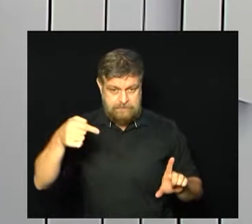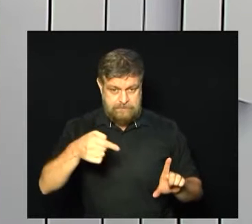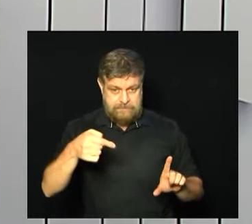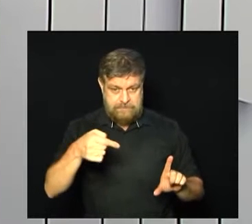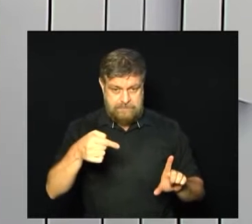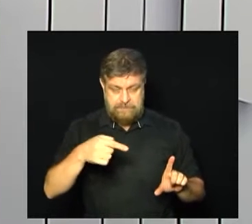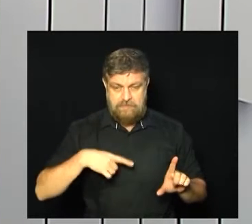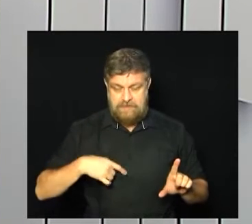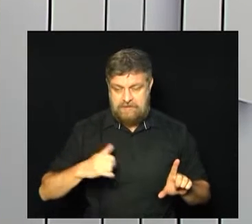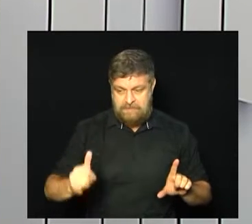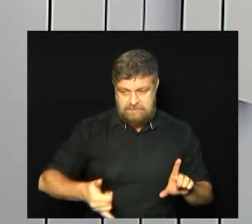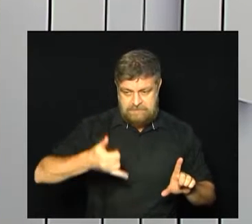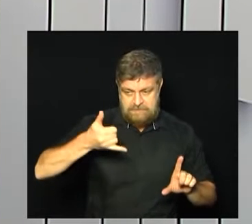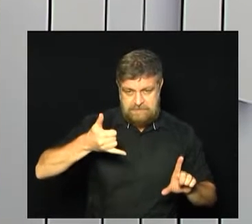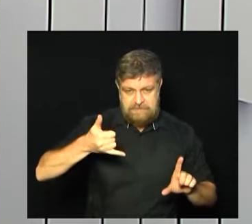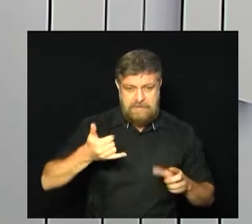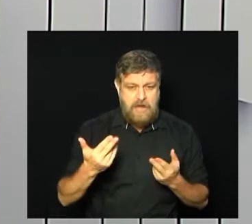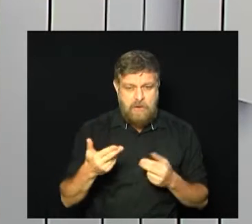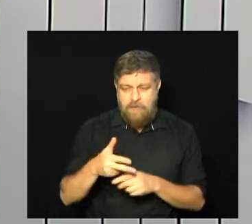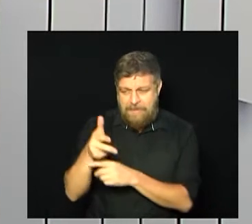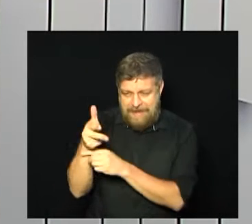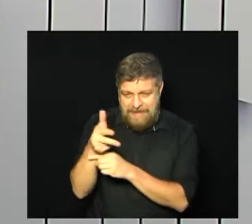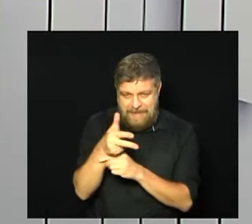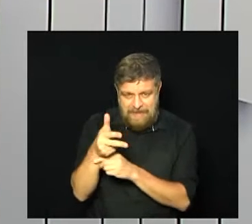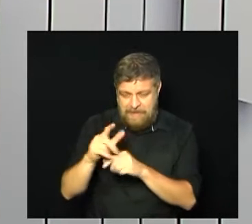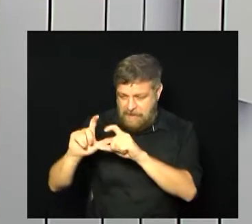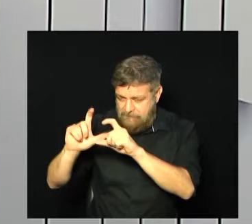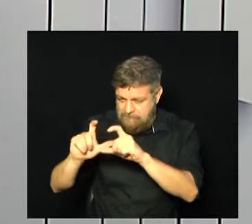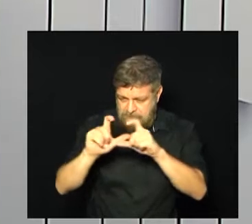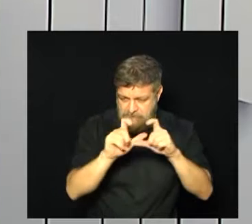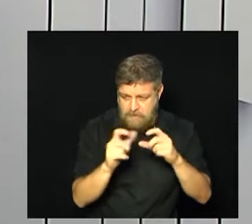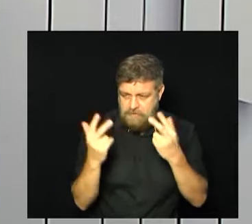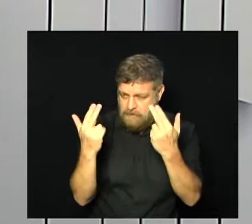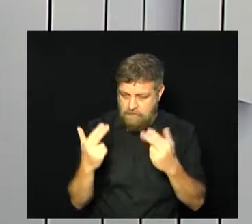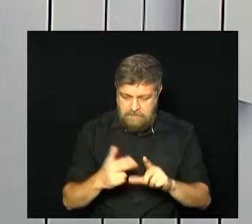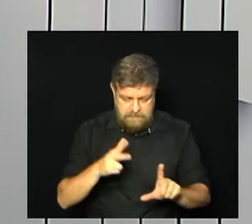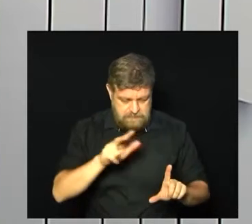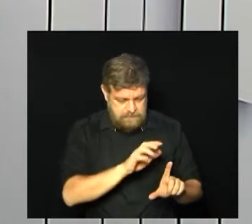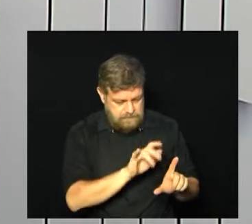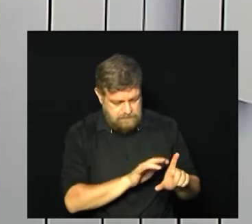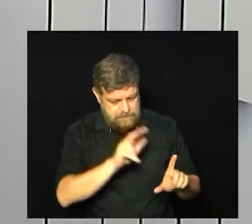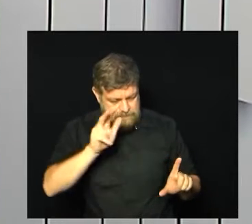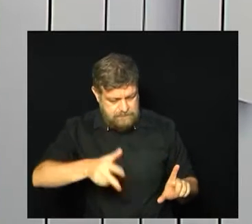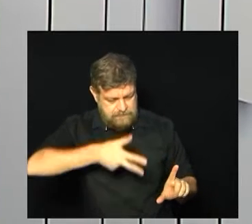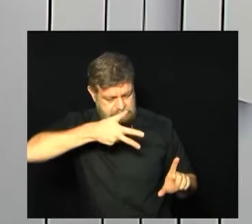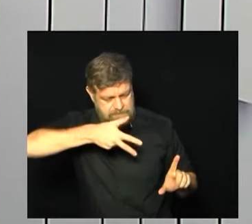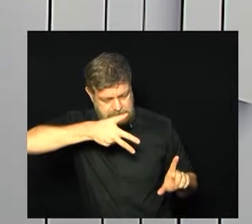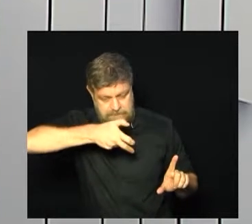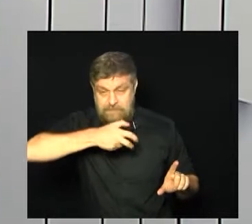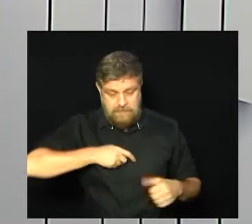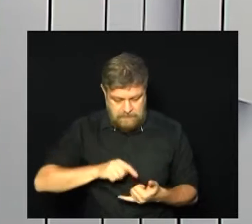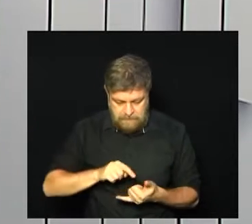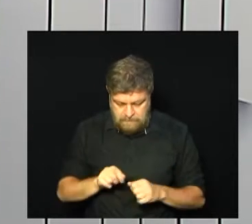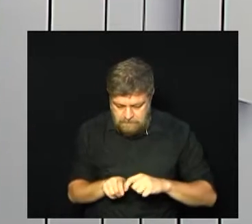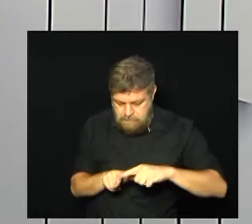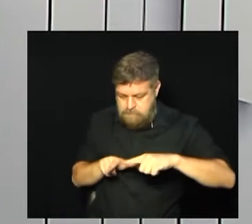Pegue o seu celular, abre a câmera como se você estivesse tirando uma foto e você aponta para este QR Code e aí já vai aparecer na